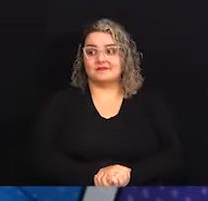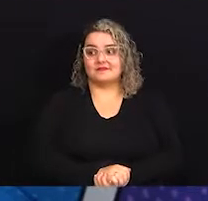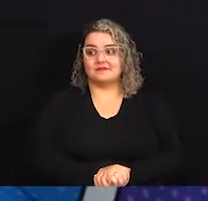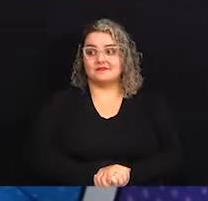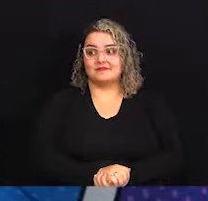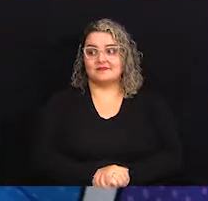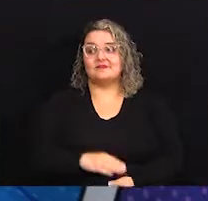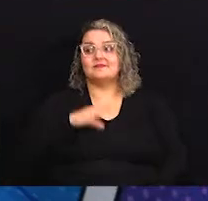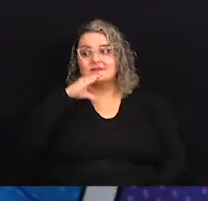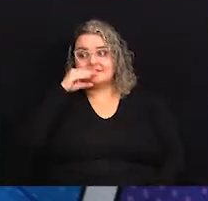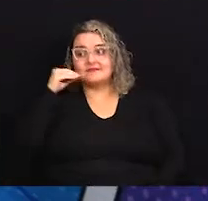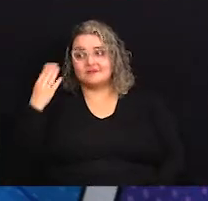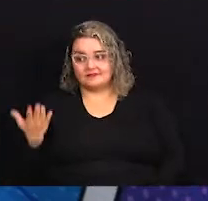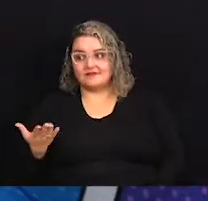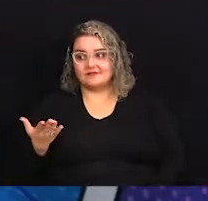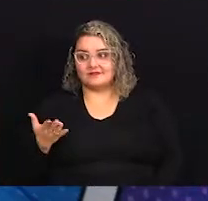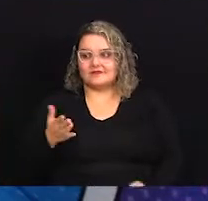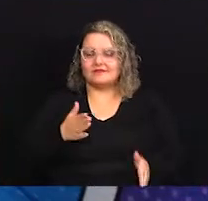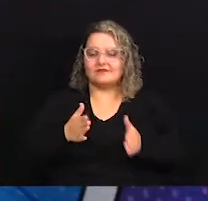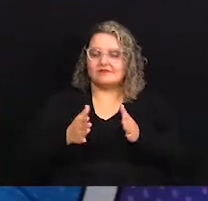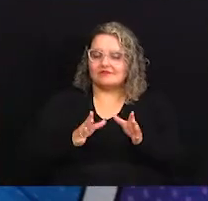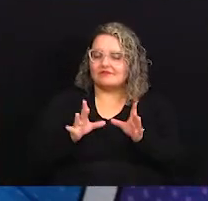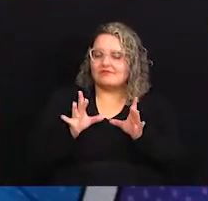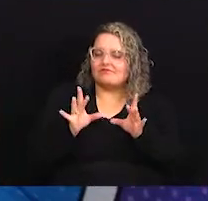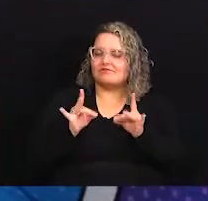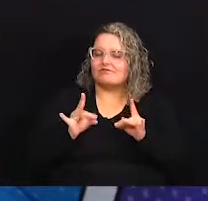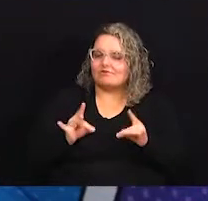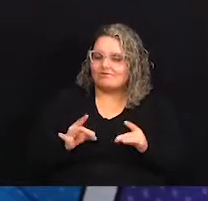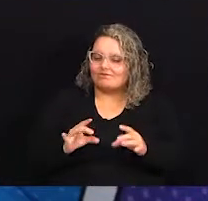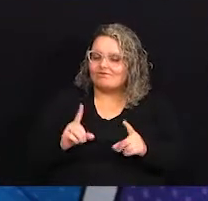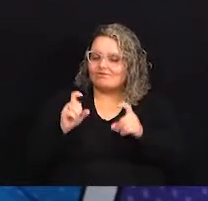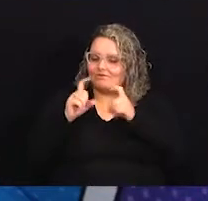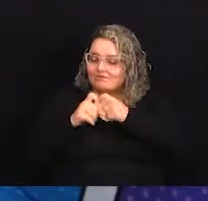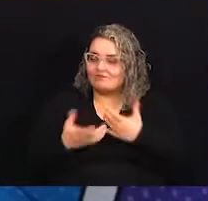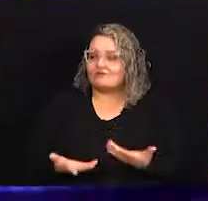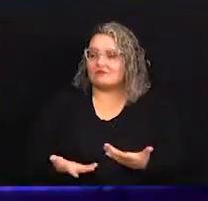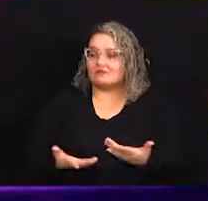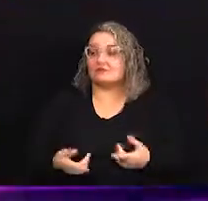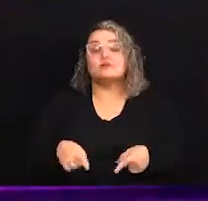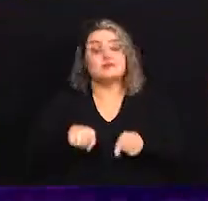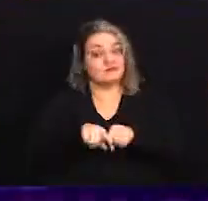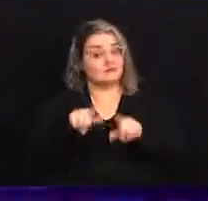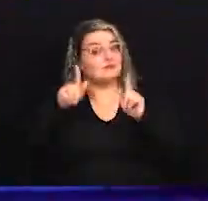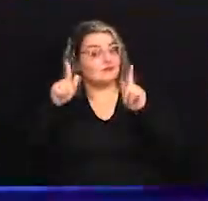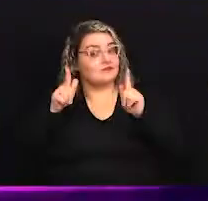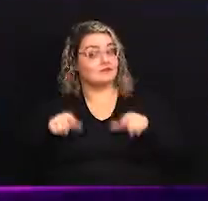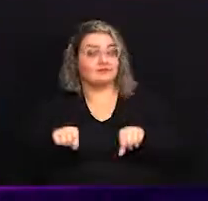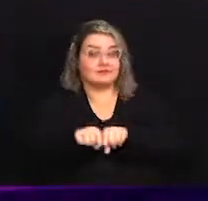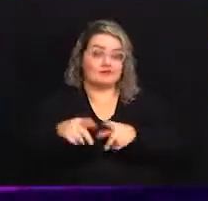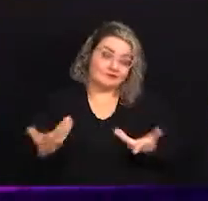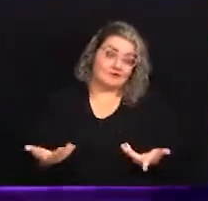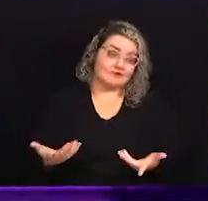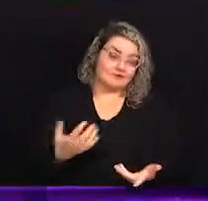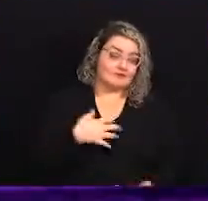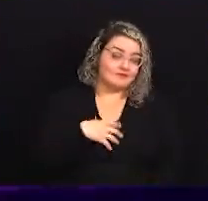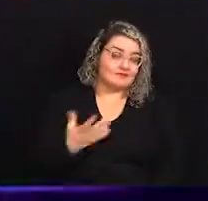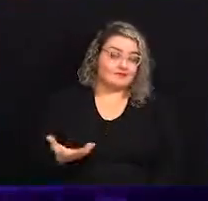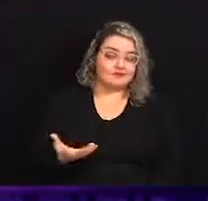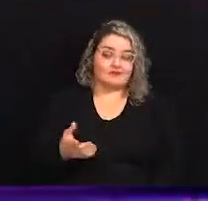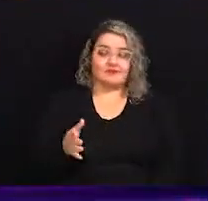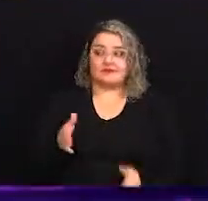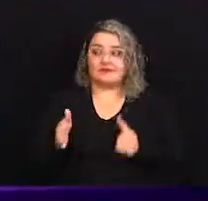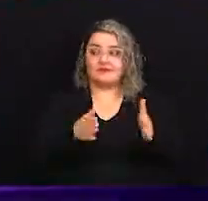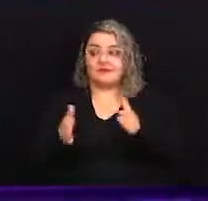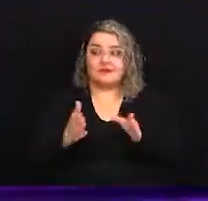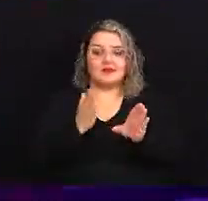Eu acho que assim, a adolescência é um período delicado, mas pode ser um período muito divertido também, de uma certa maneira, porque é um